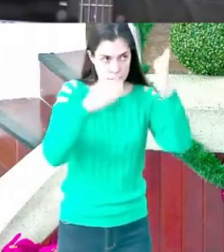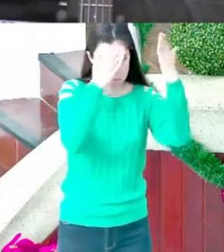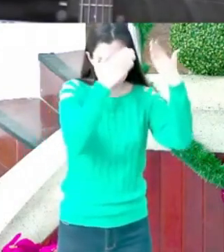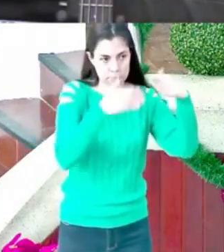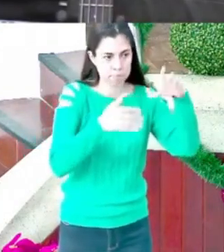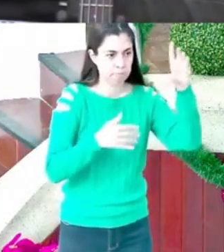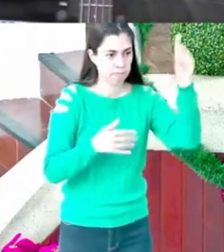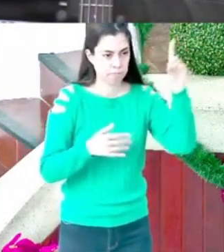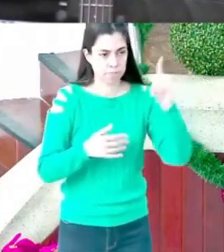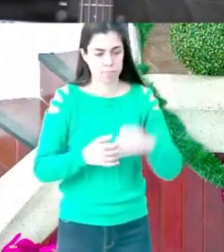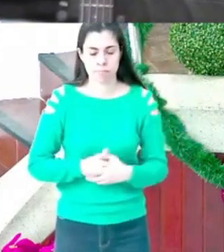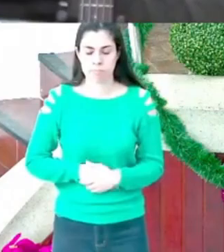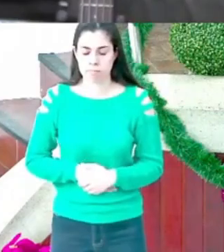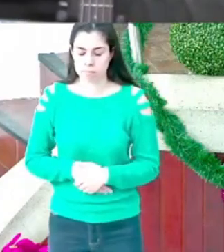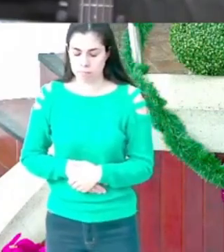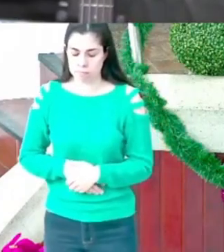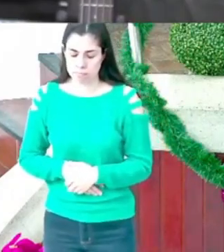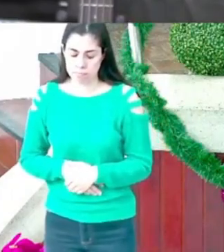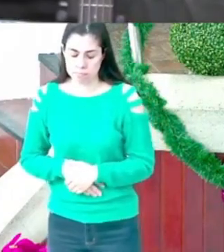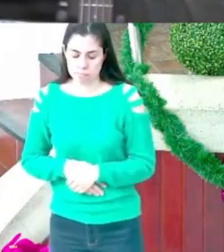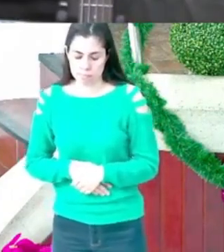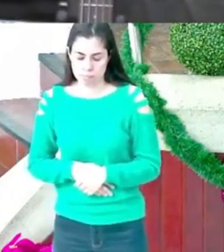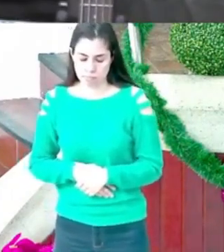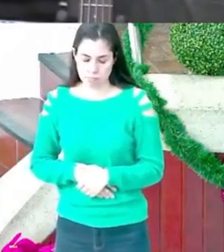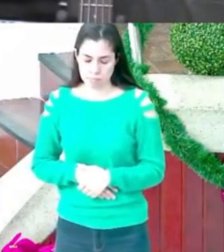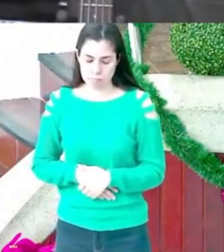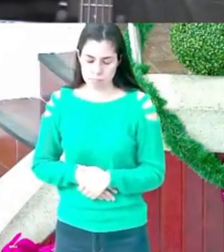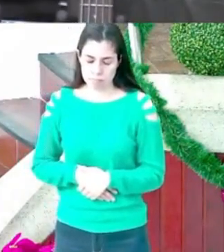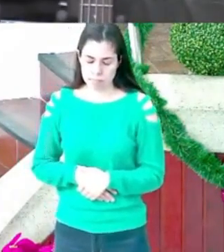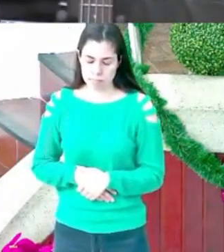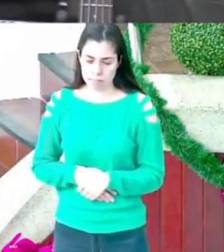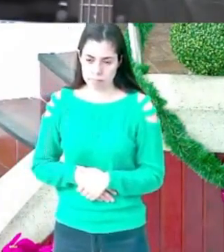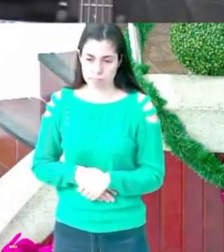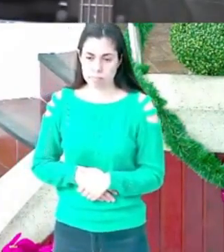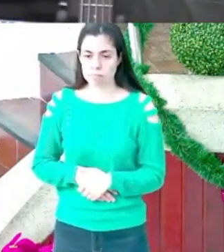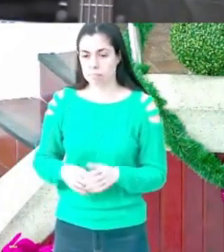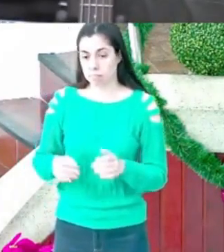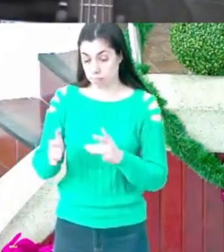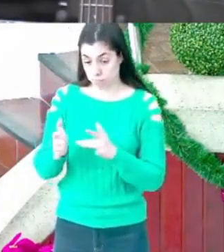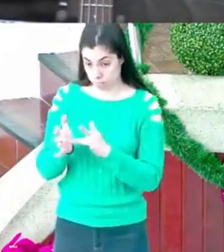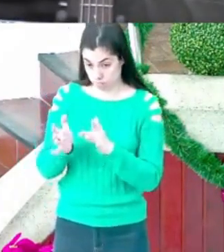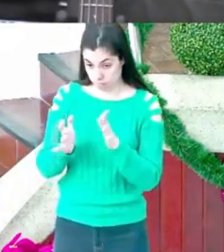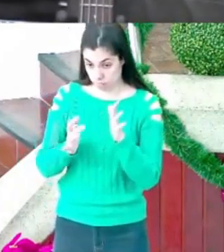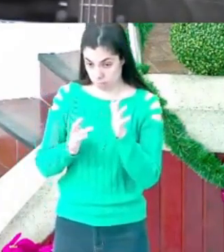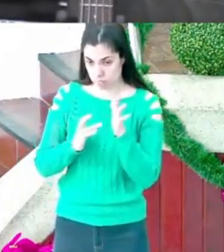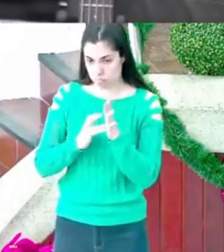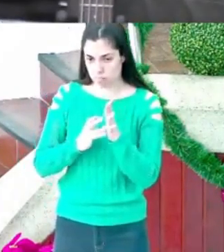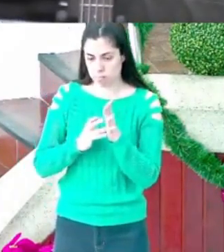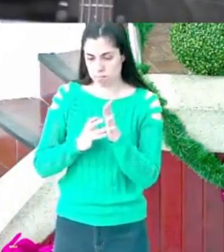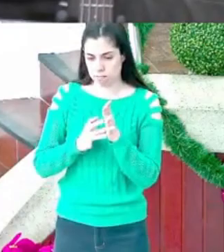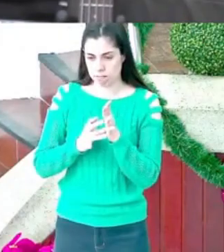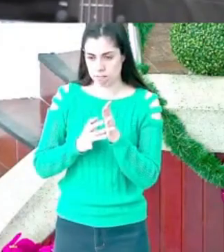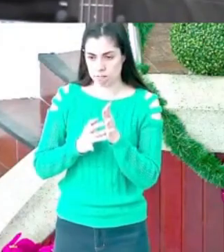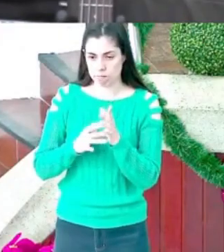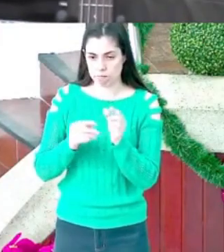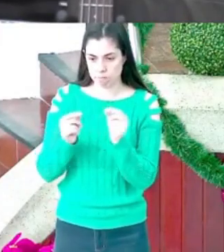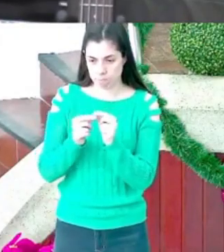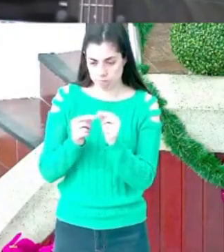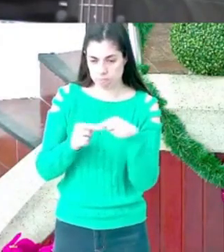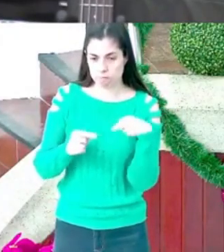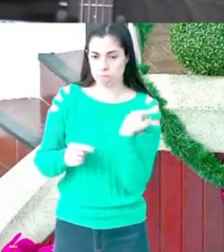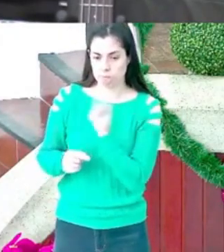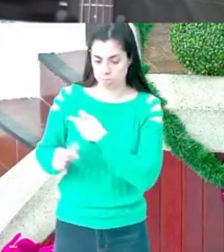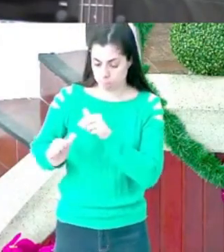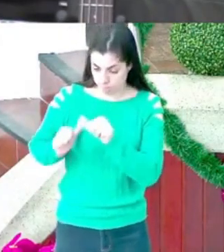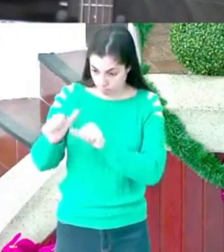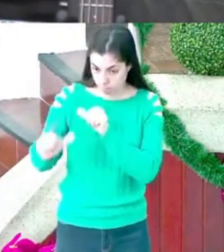somos salvos. Ou seja, a justiça de Cristo é creditada em nossas